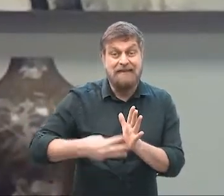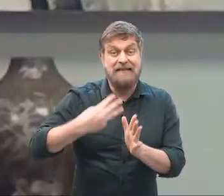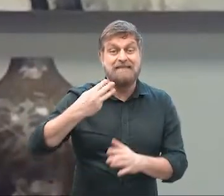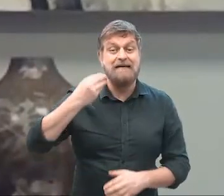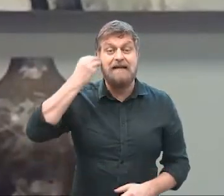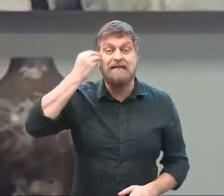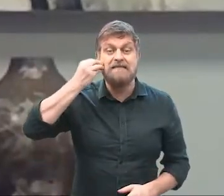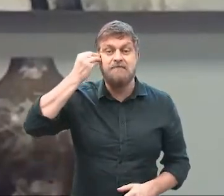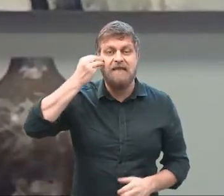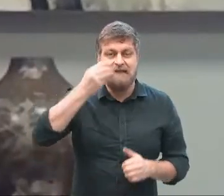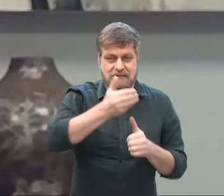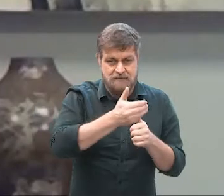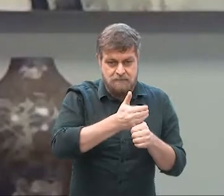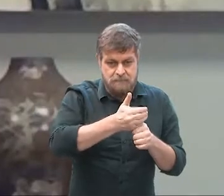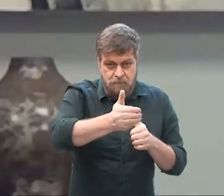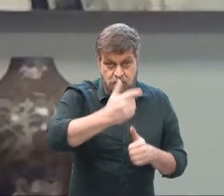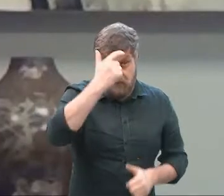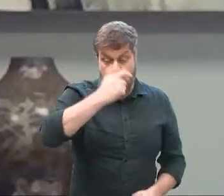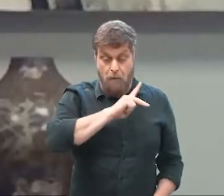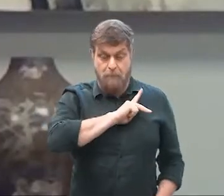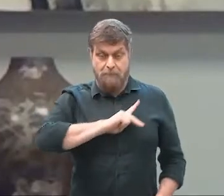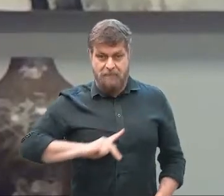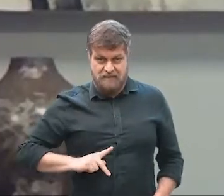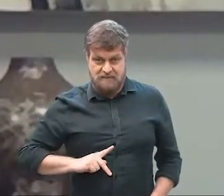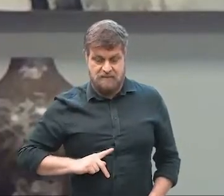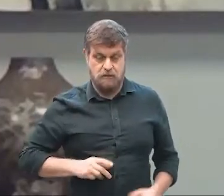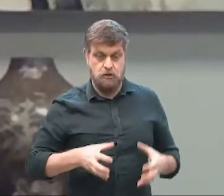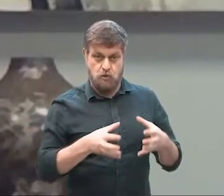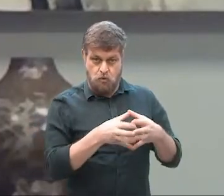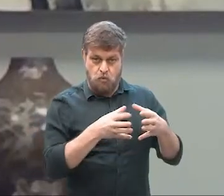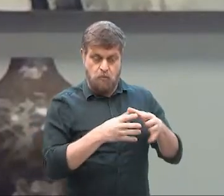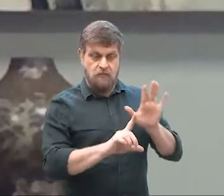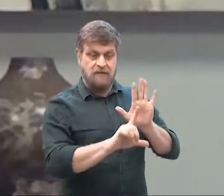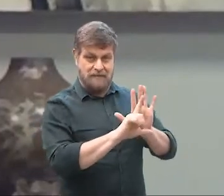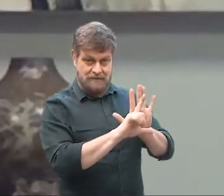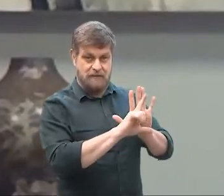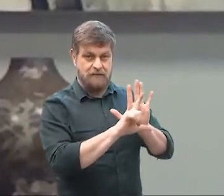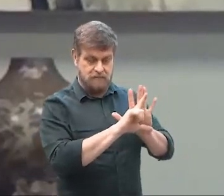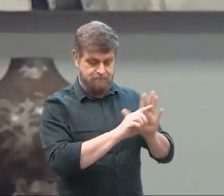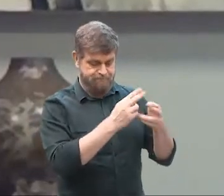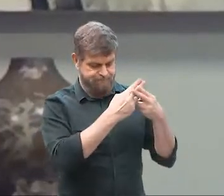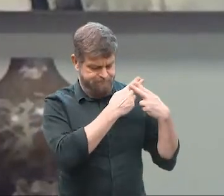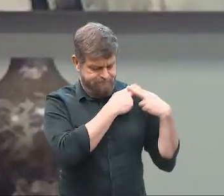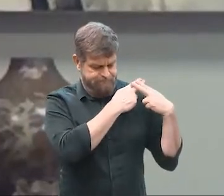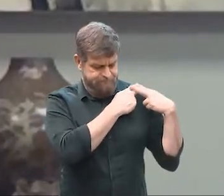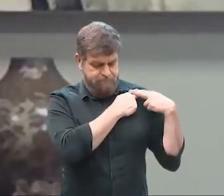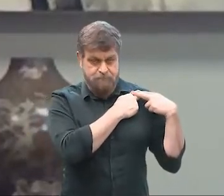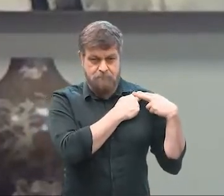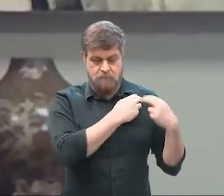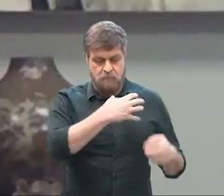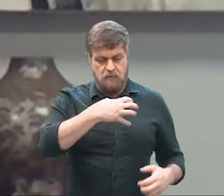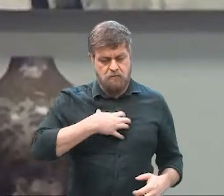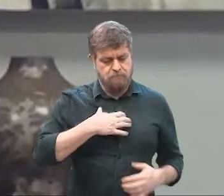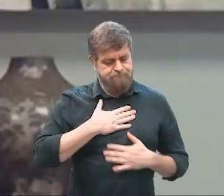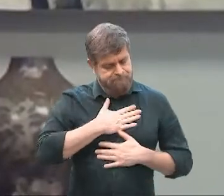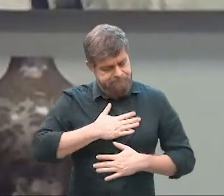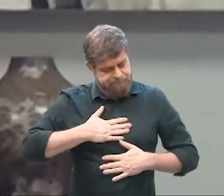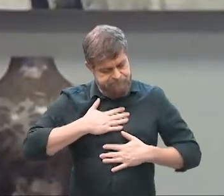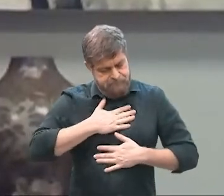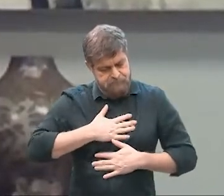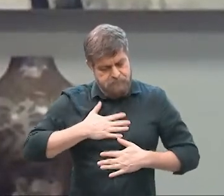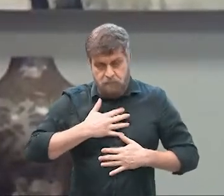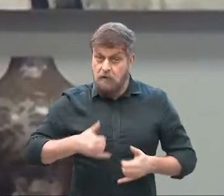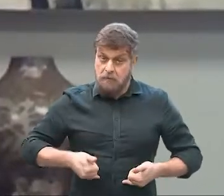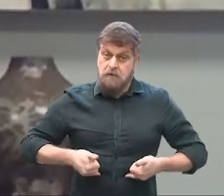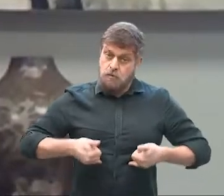na minha terceira presidência como membro dessa comissão. Isso me deixa, de certa maneira,